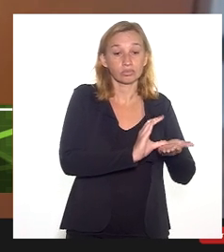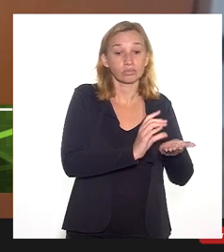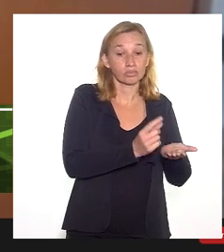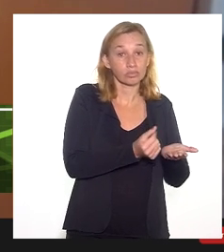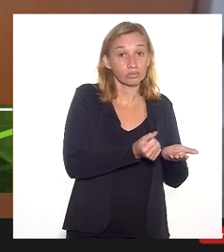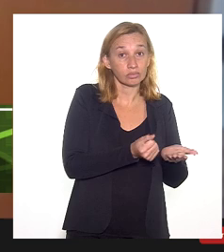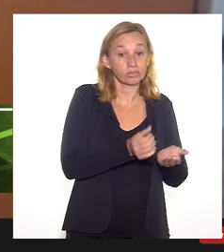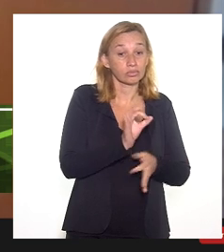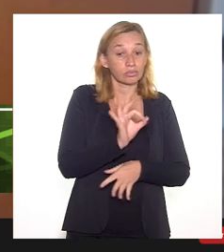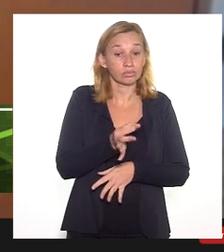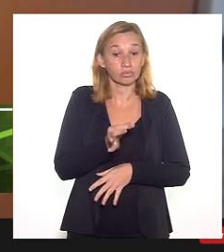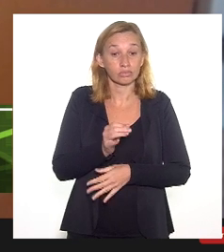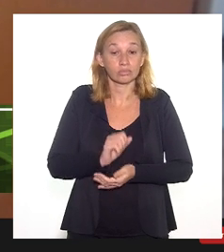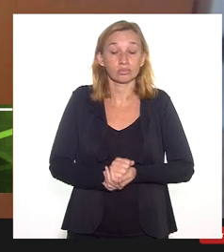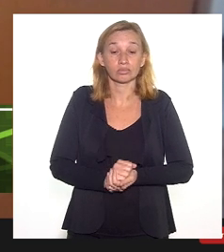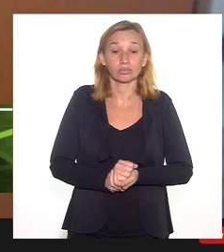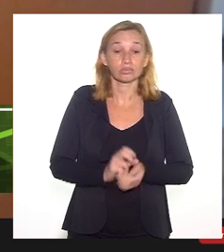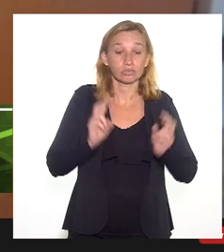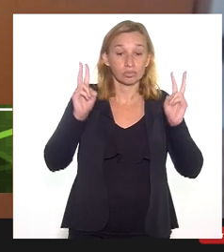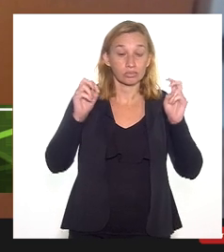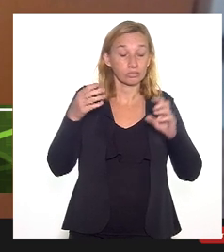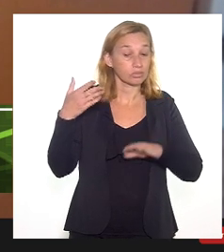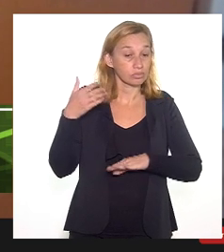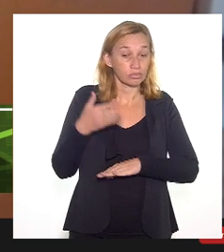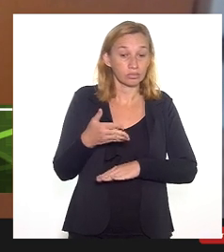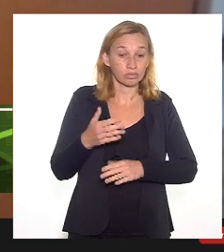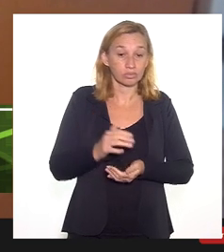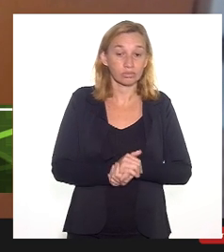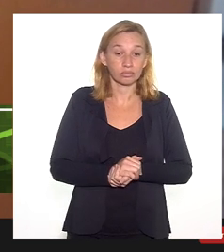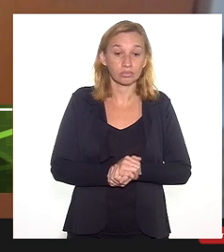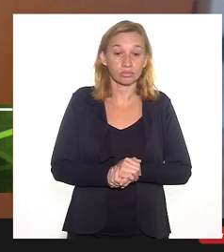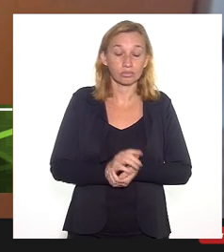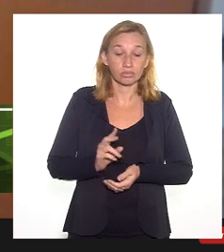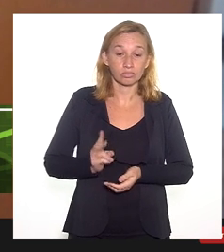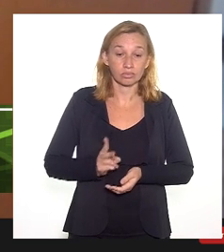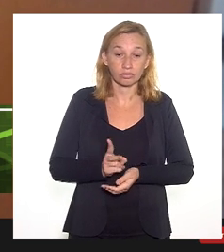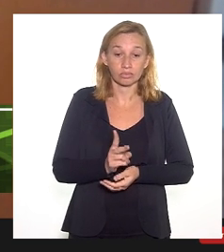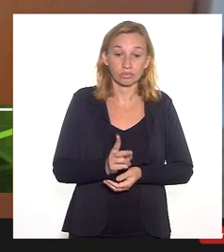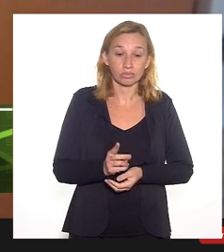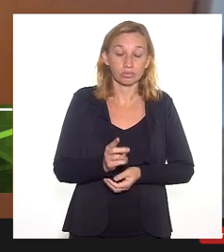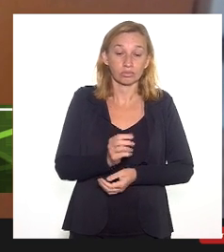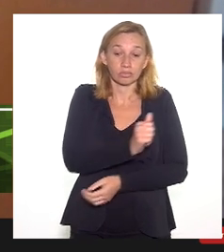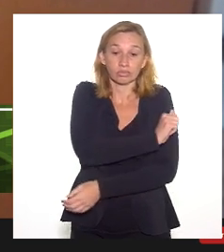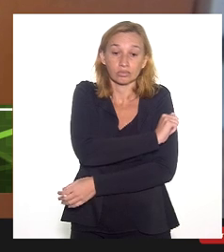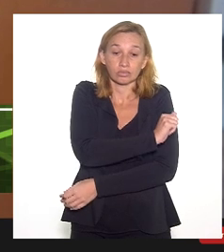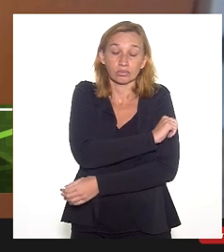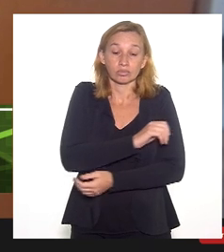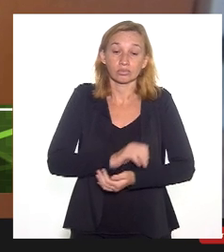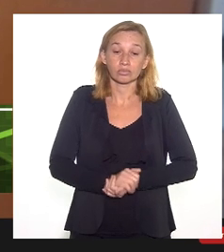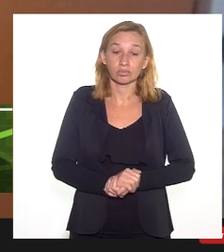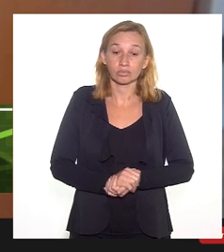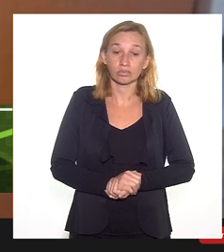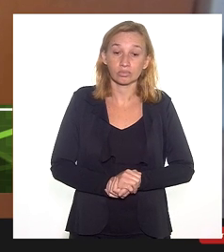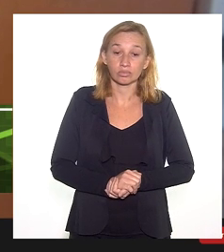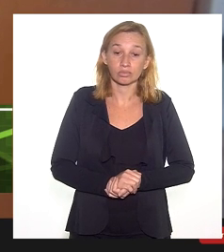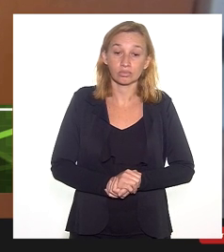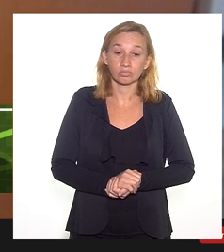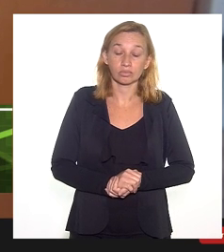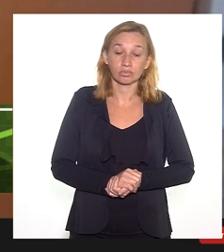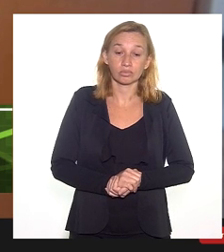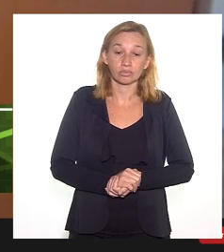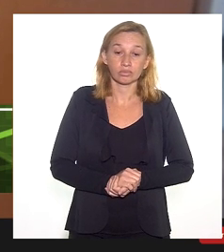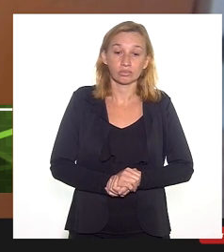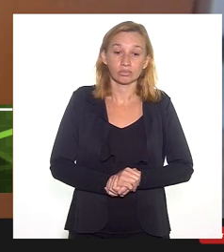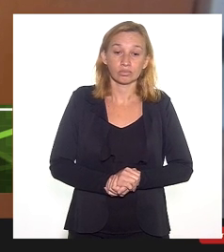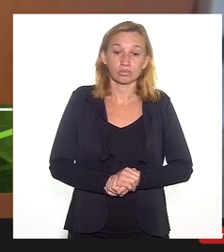inclusive no item, na rubrica da permanência estudantil, tivemos um contingenciamento muito gravoso